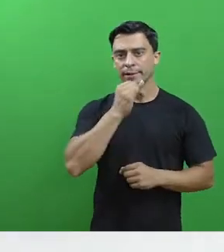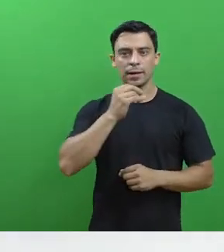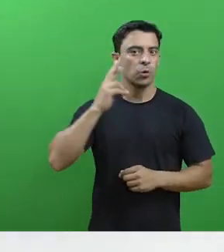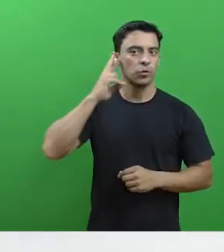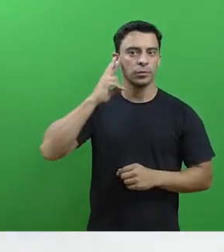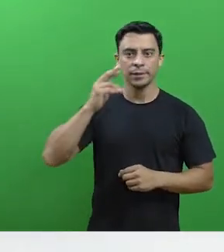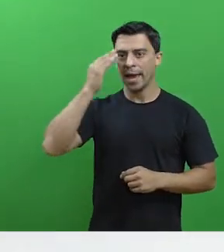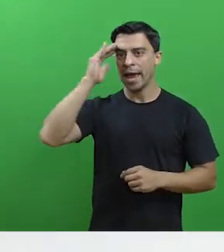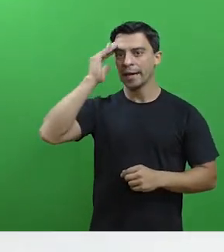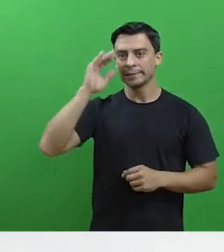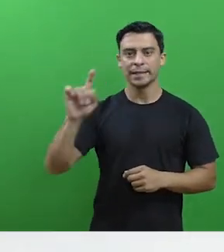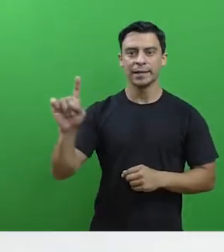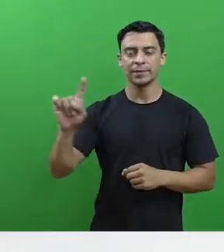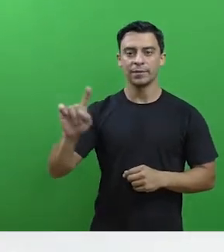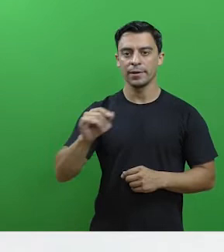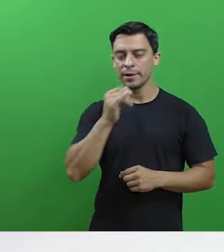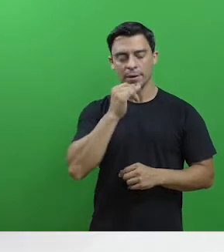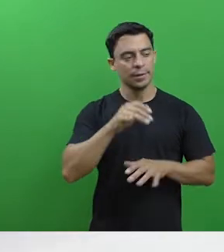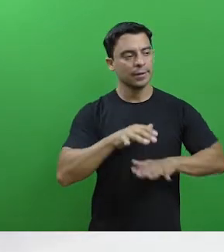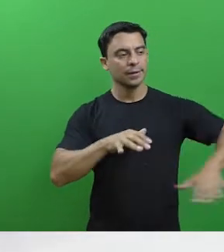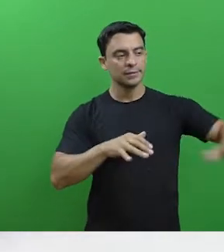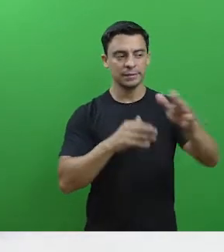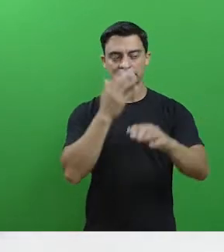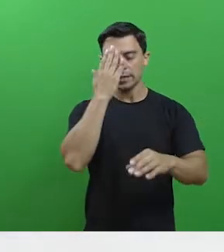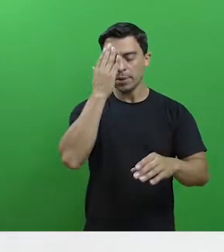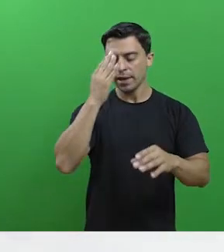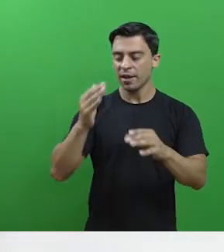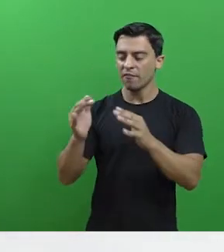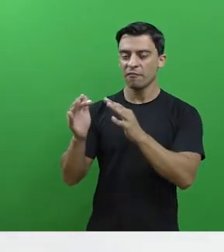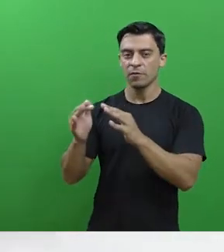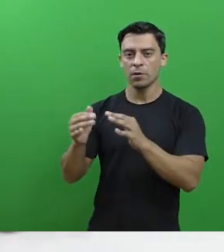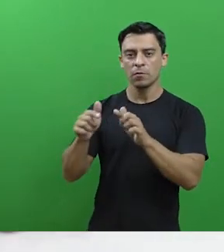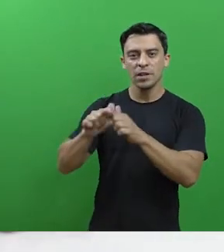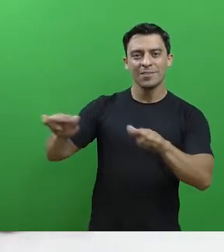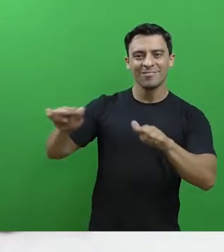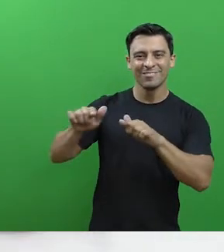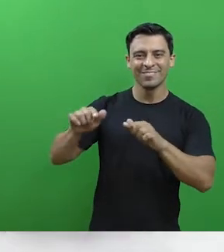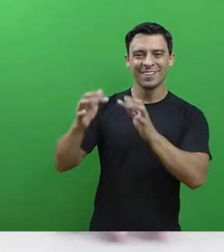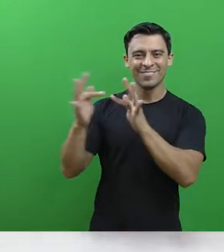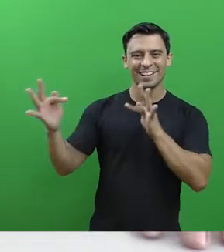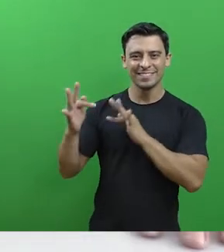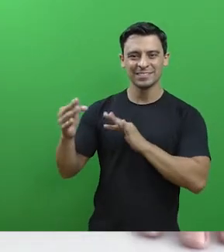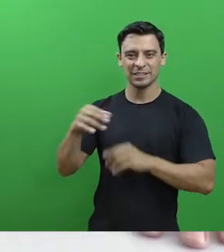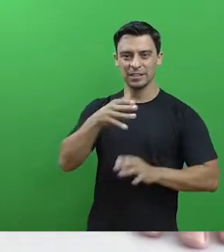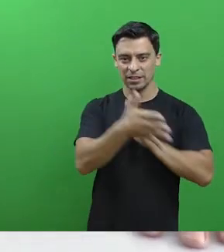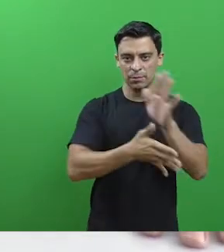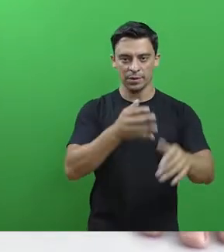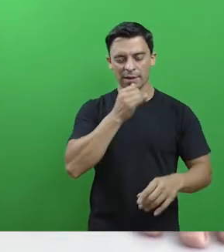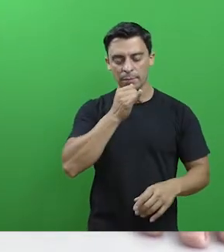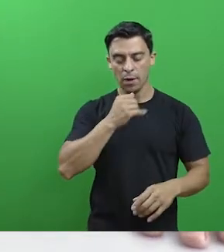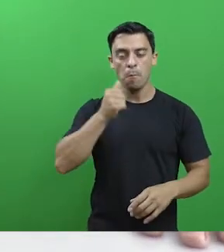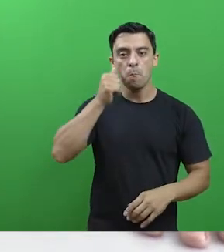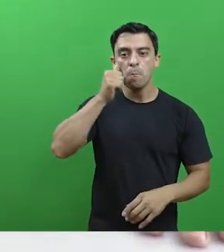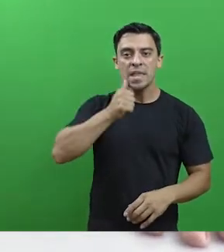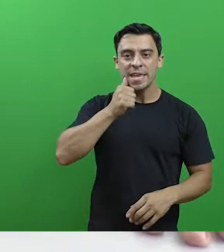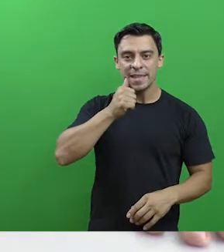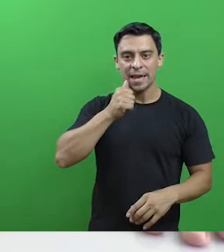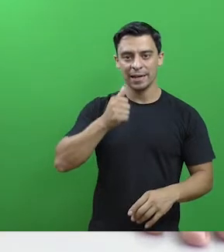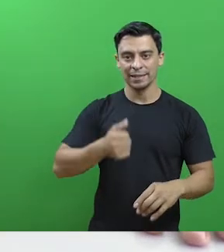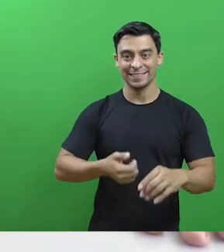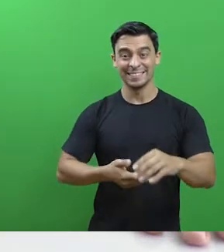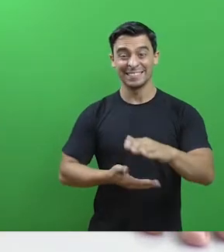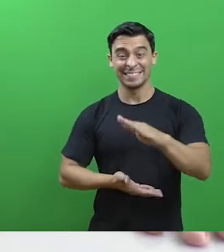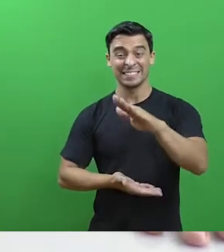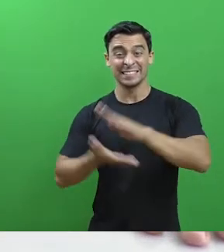que é a estrutura da língua de sinais. Por exemplo, se eu falar a frase em português assim, ó, a menina saiu depois da chuva. Vai entender, né?